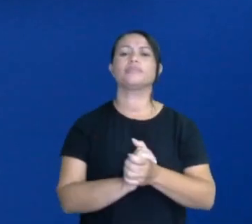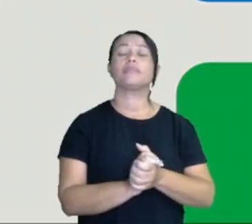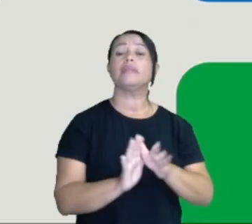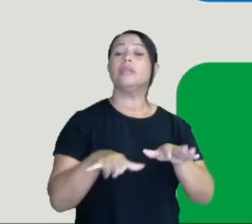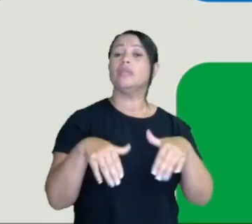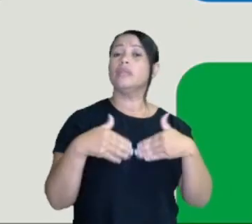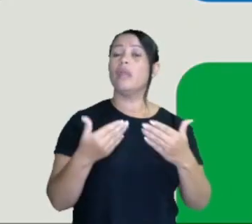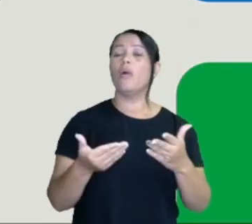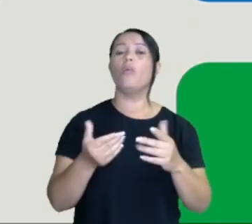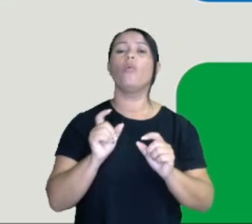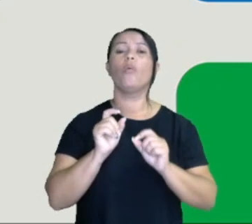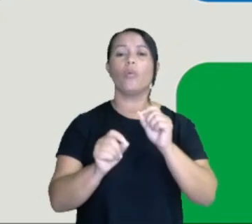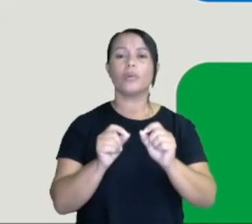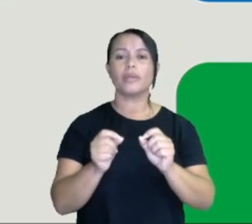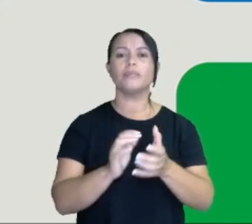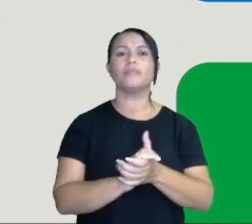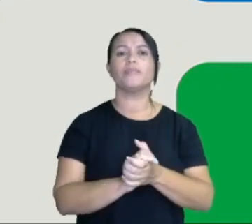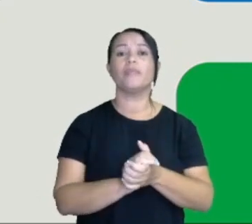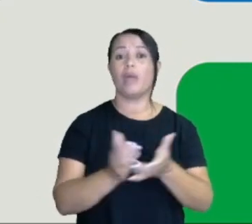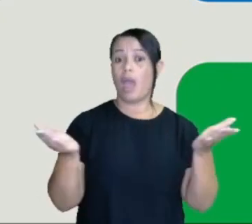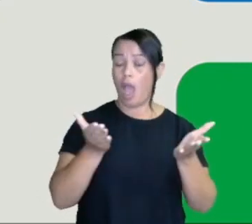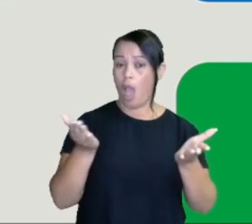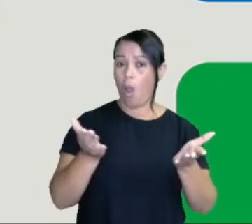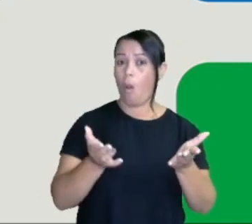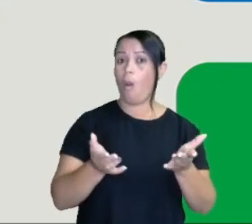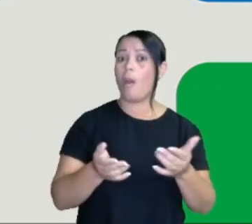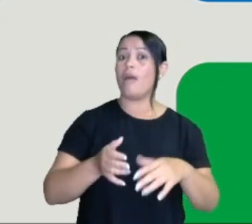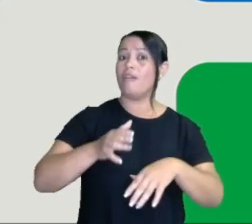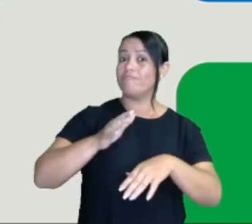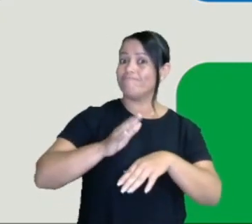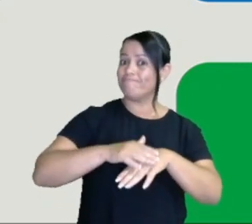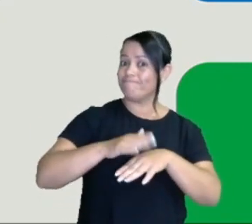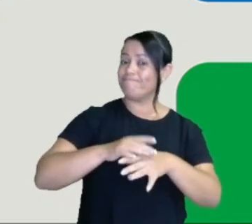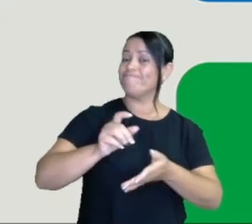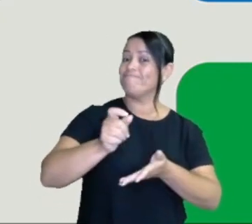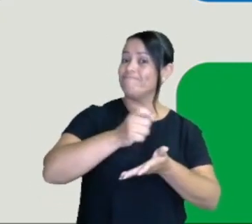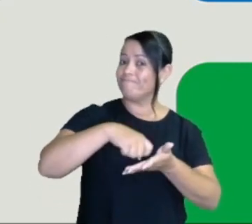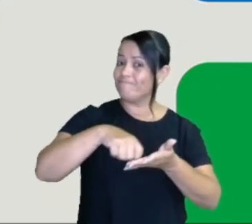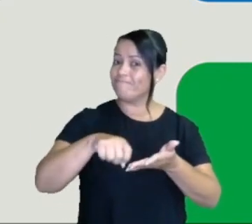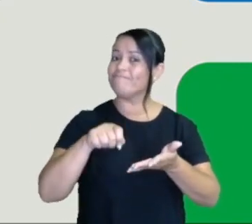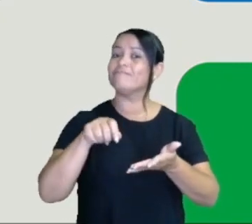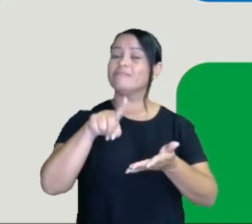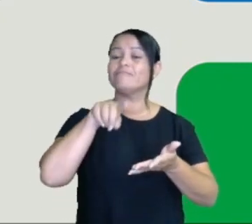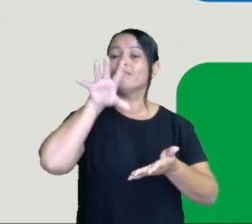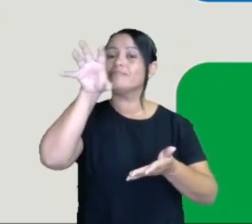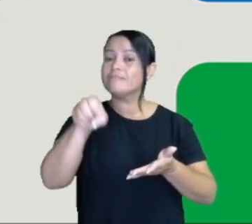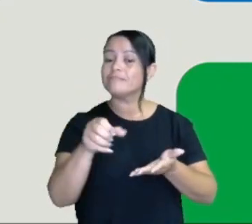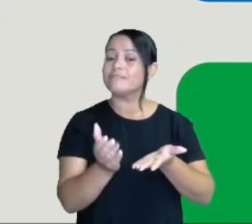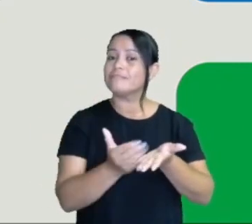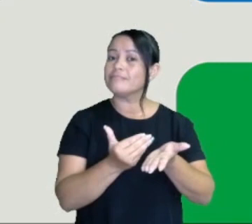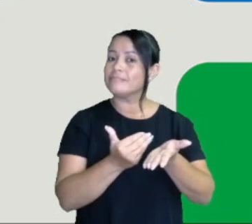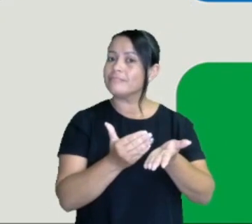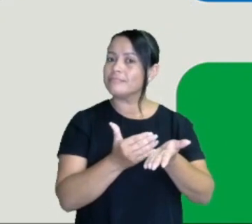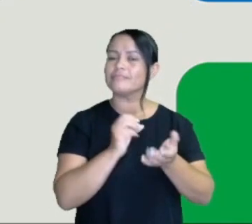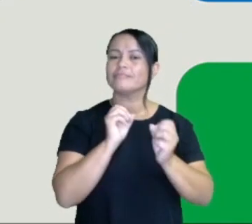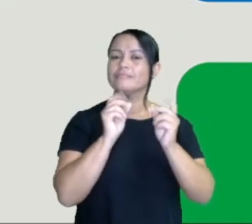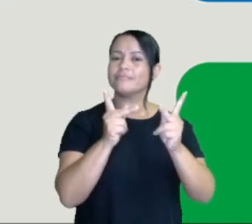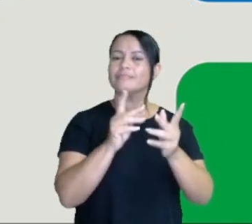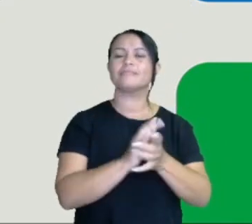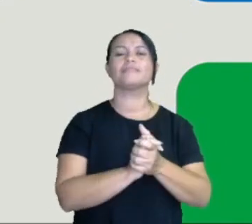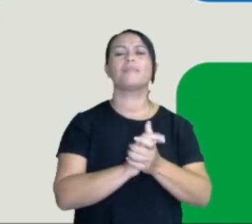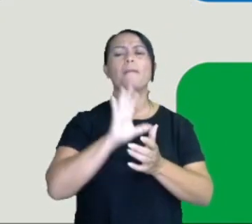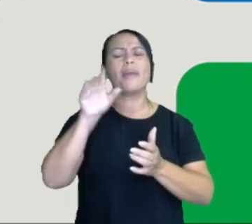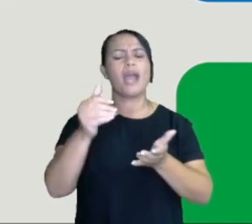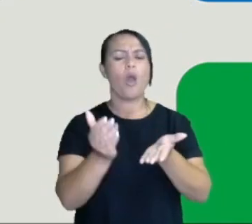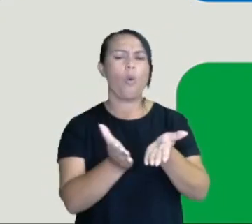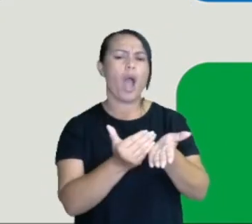E aí nós vamos colocar a mão na massa. Então vocês vão aí pegar o caderno de vocês, certo?